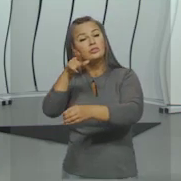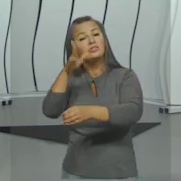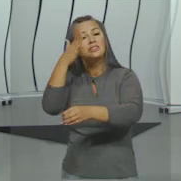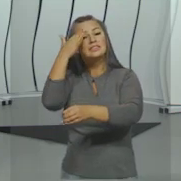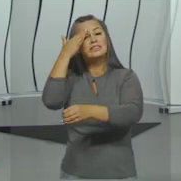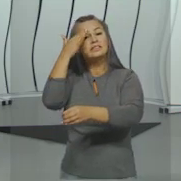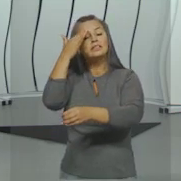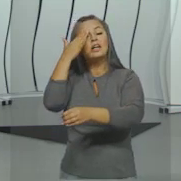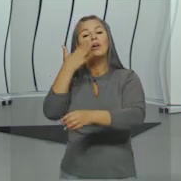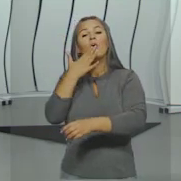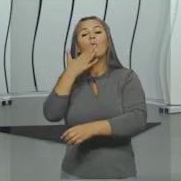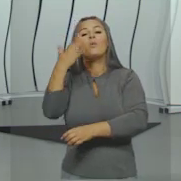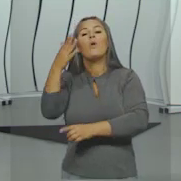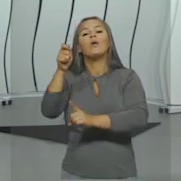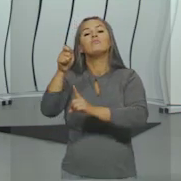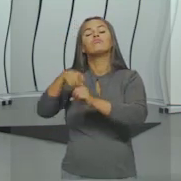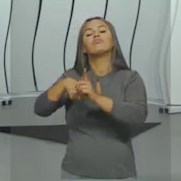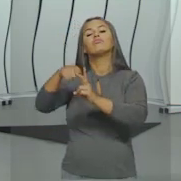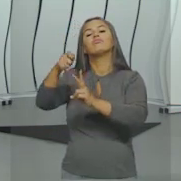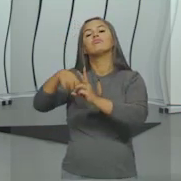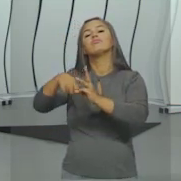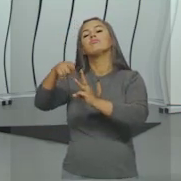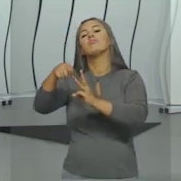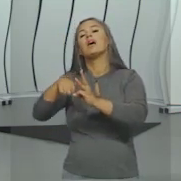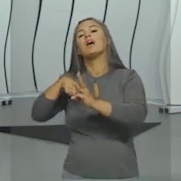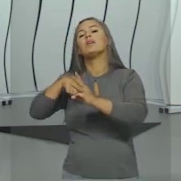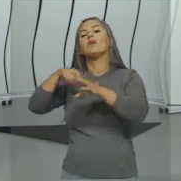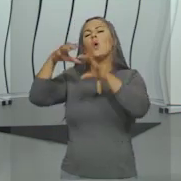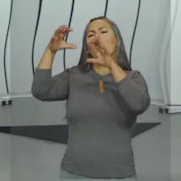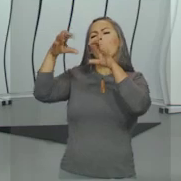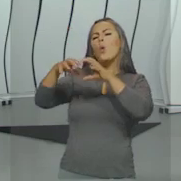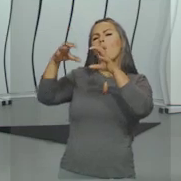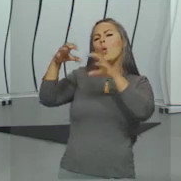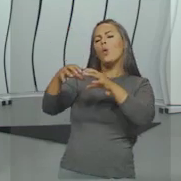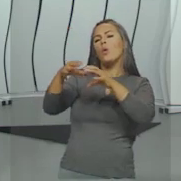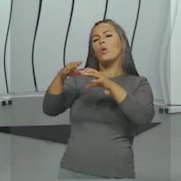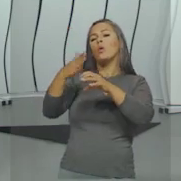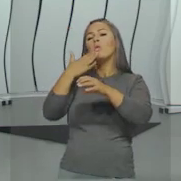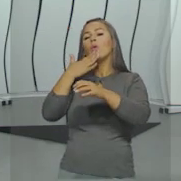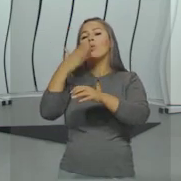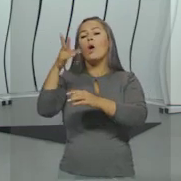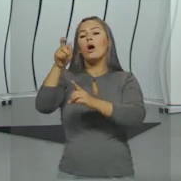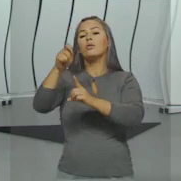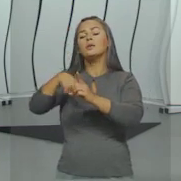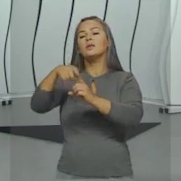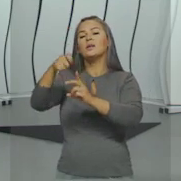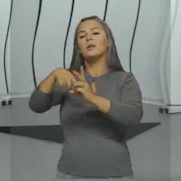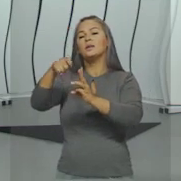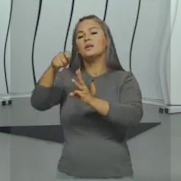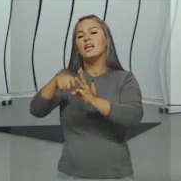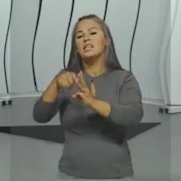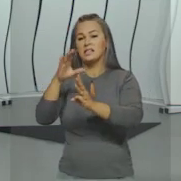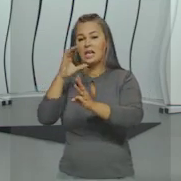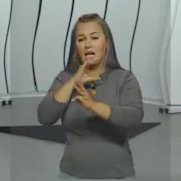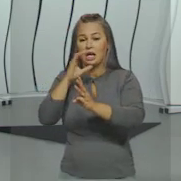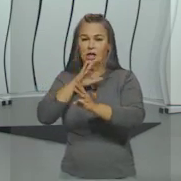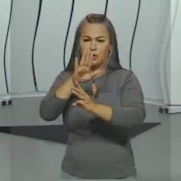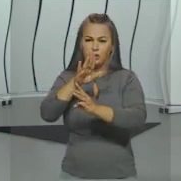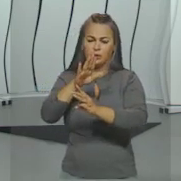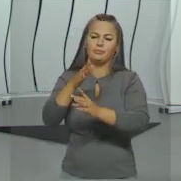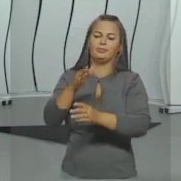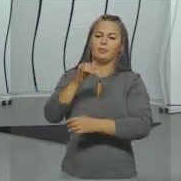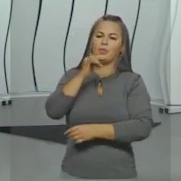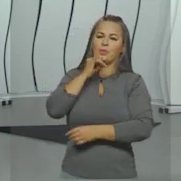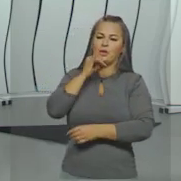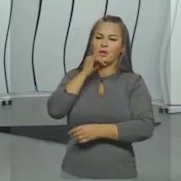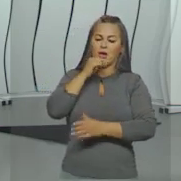de novembro vai ser um mês chuvoso, então eu vou me preparar de forma diferente. Eu não vou encher minha